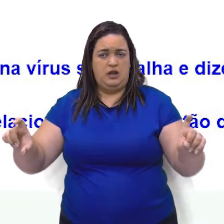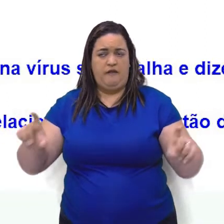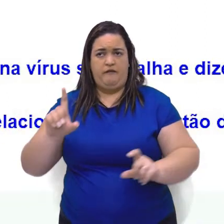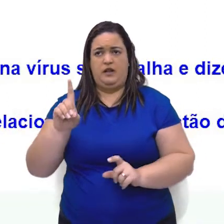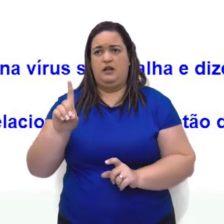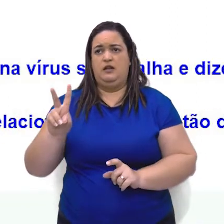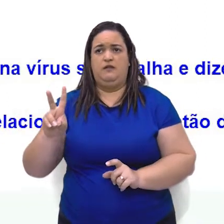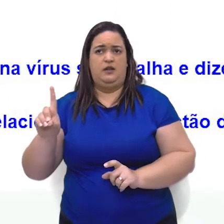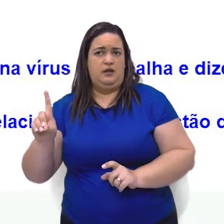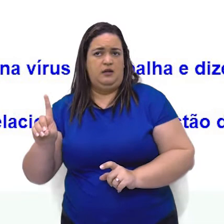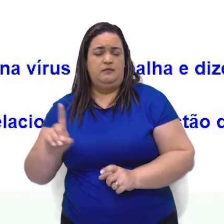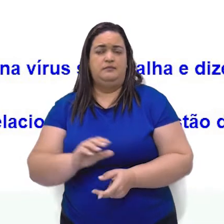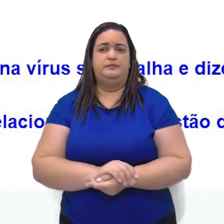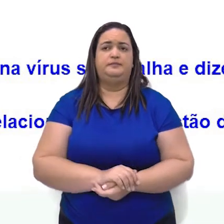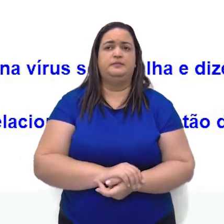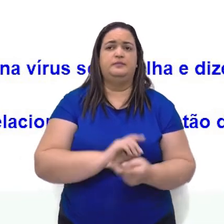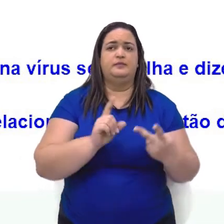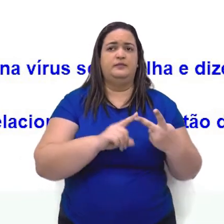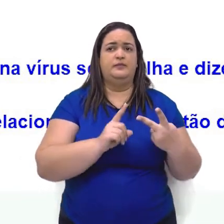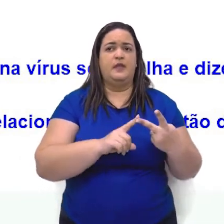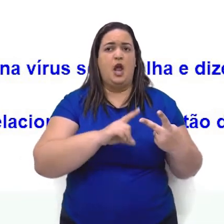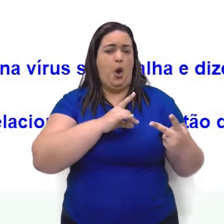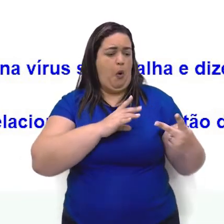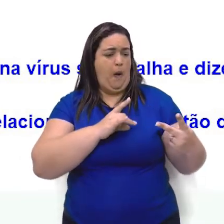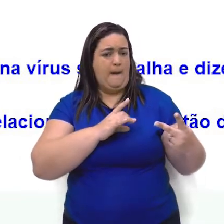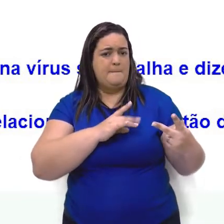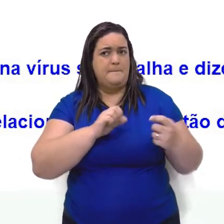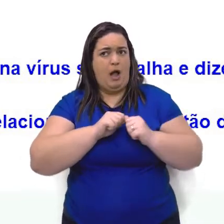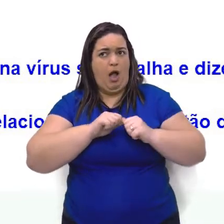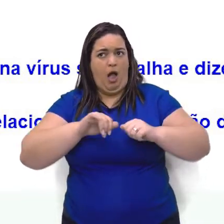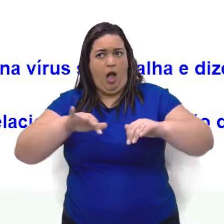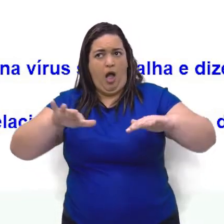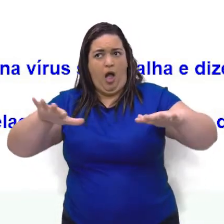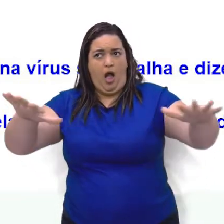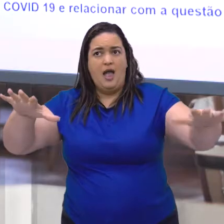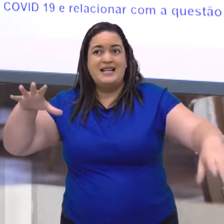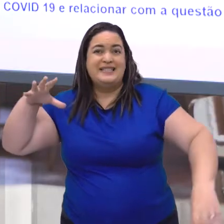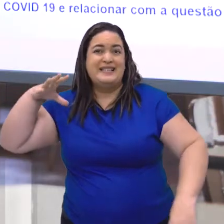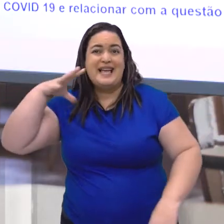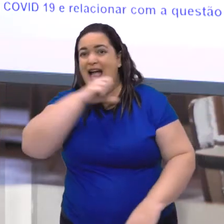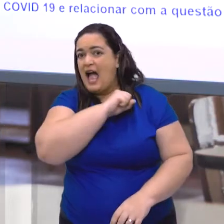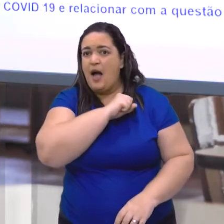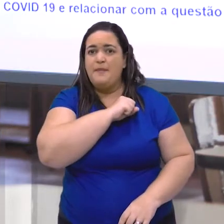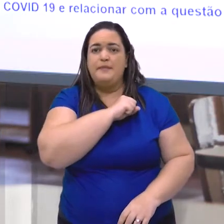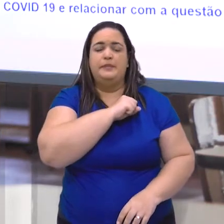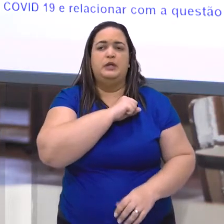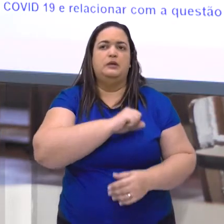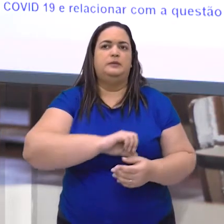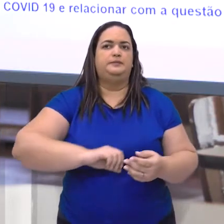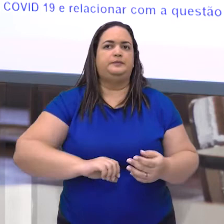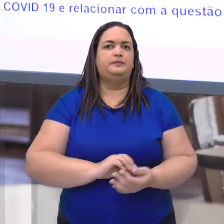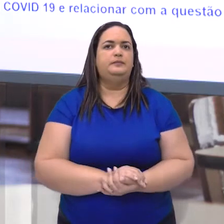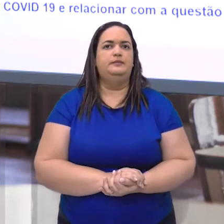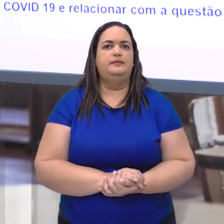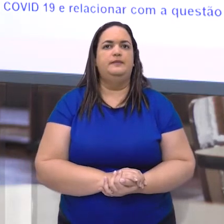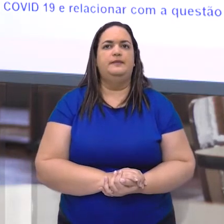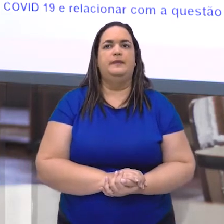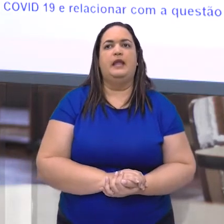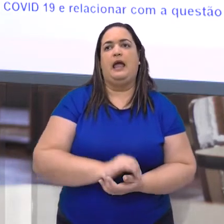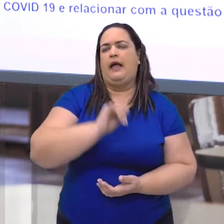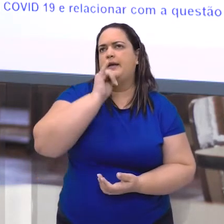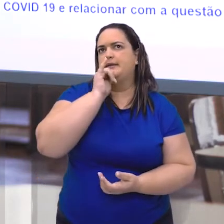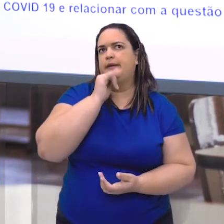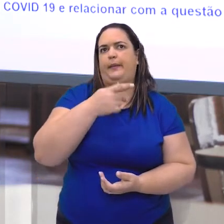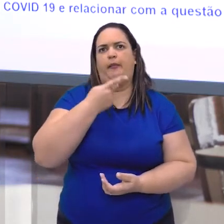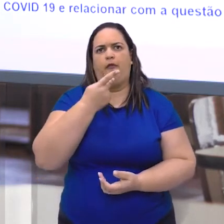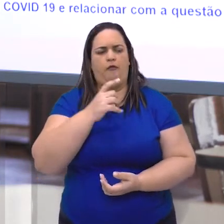nossa atenção. O medo se espalha mais rápido do que qualquer coisa. Quando se fala lá em